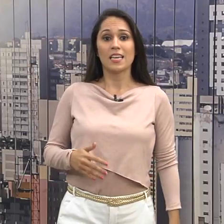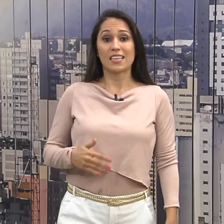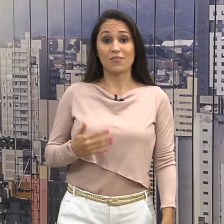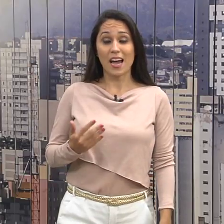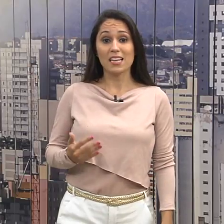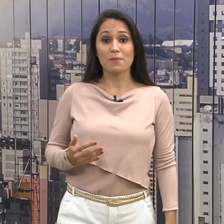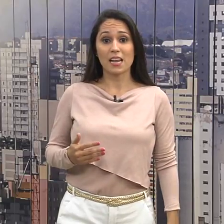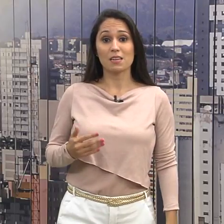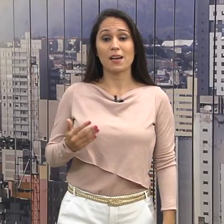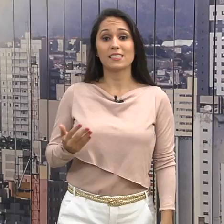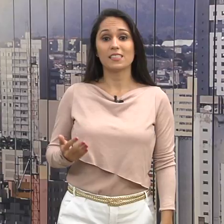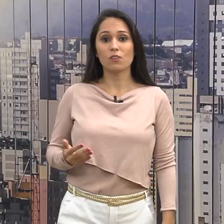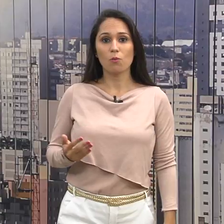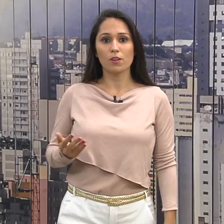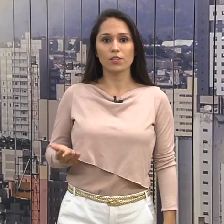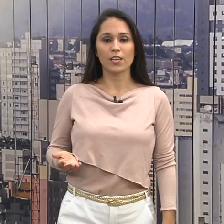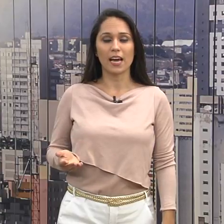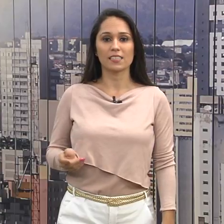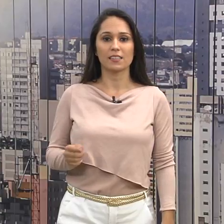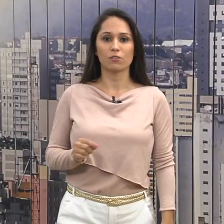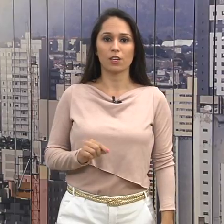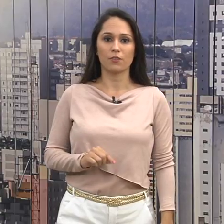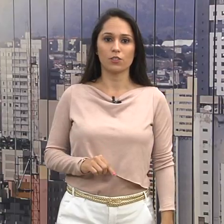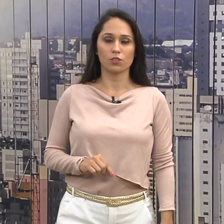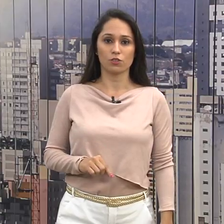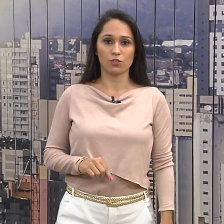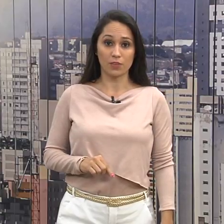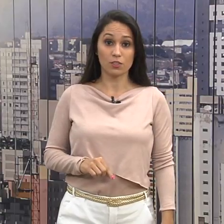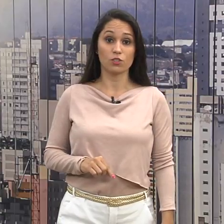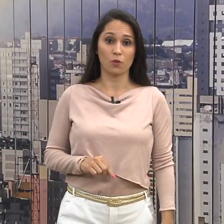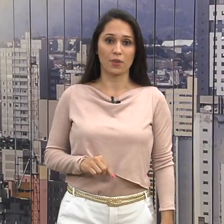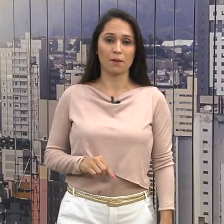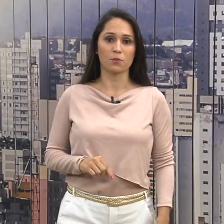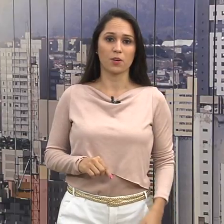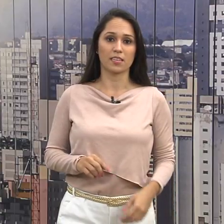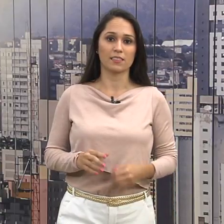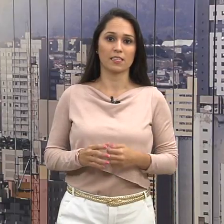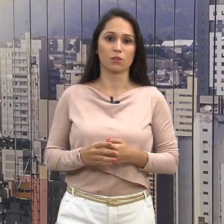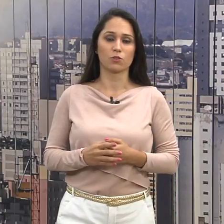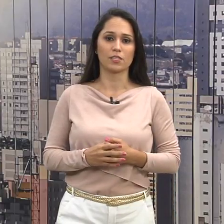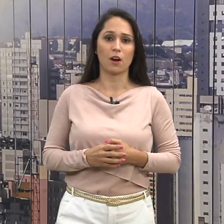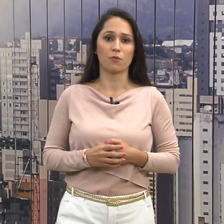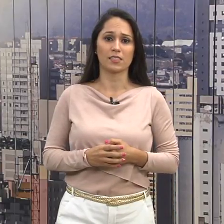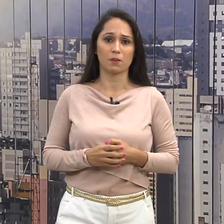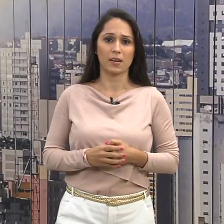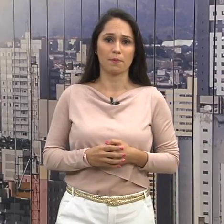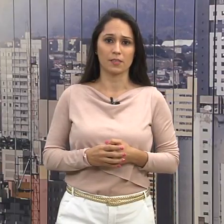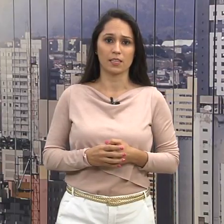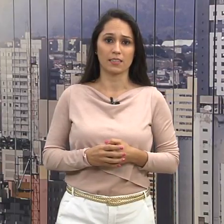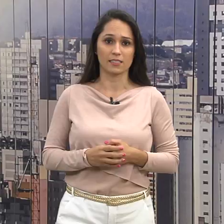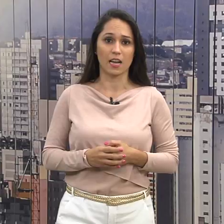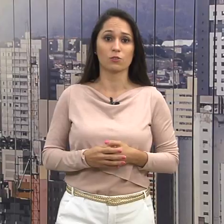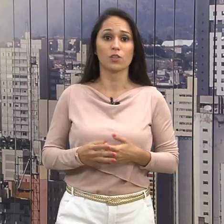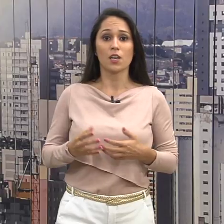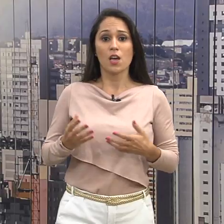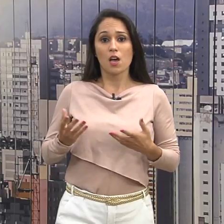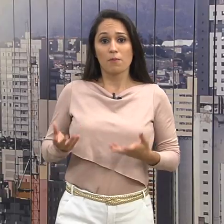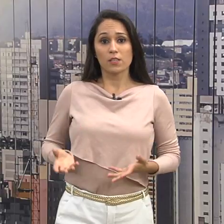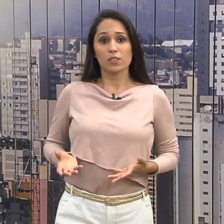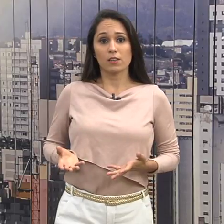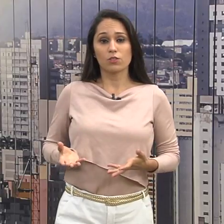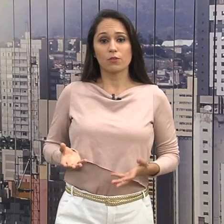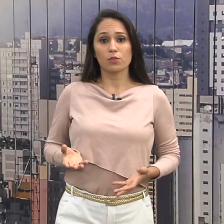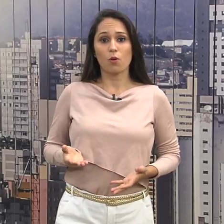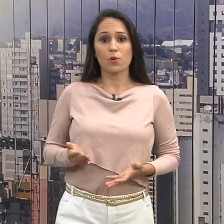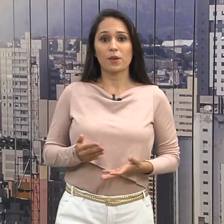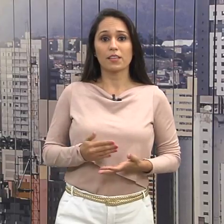Prefeitura, que vai liberar mais 5 milhões de reais até o dia 20 de novembro para a organização social fazer pagamentos atrasados,